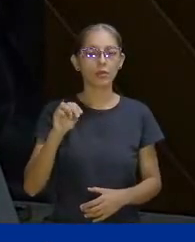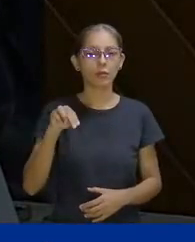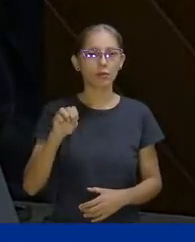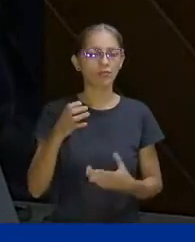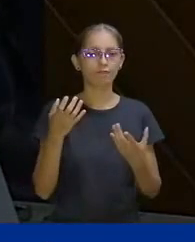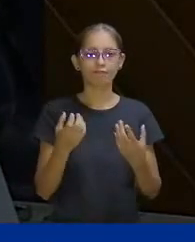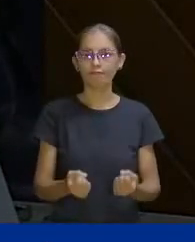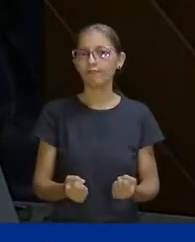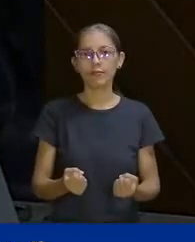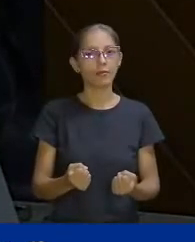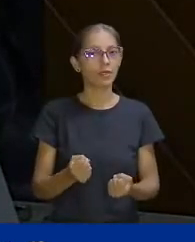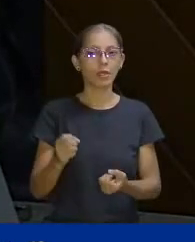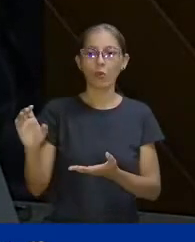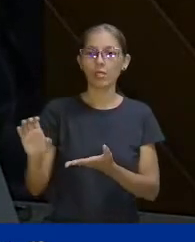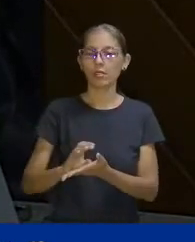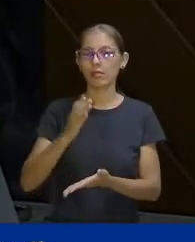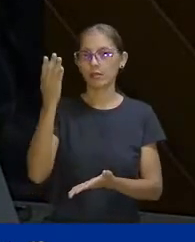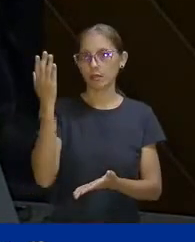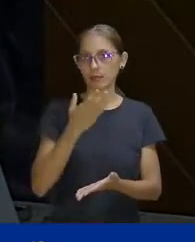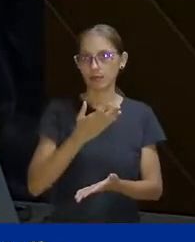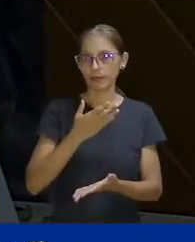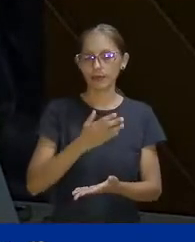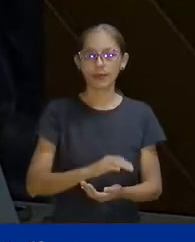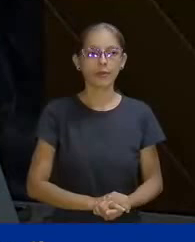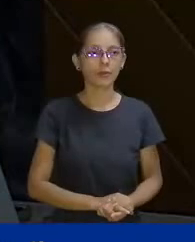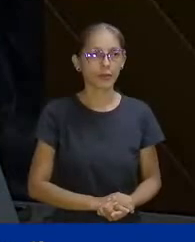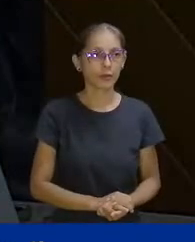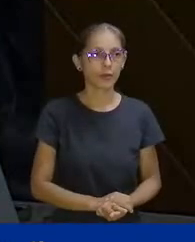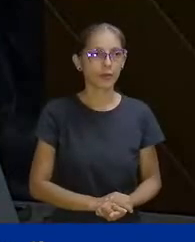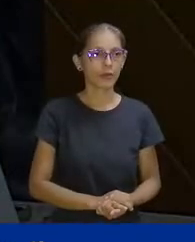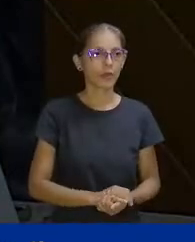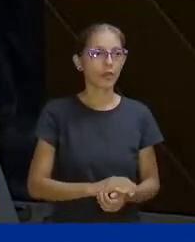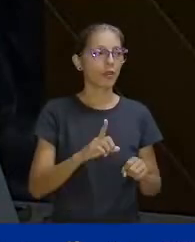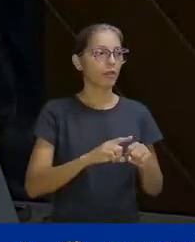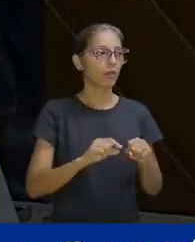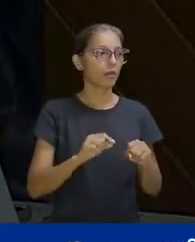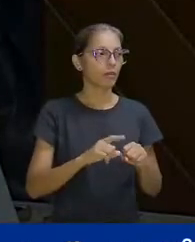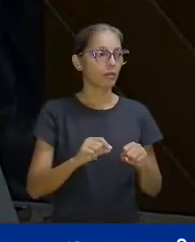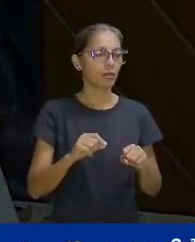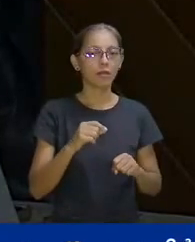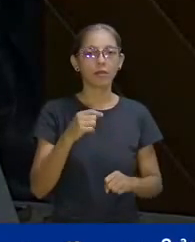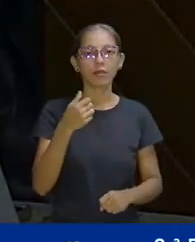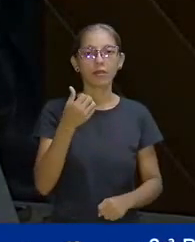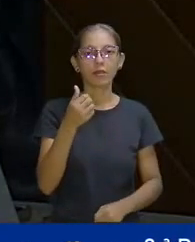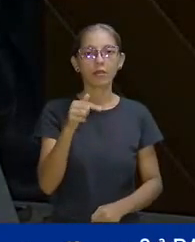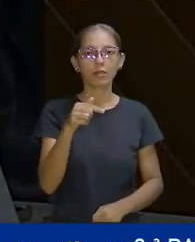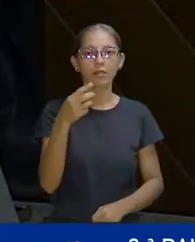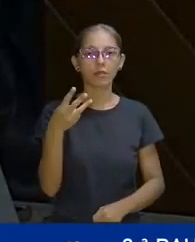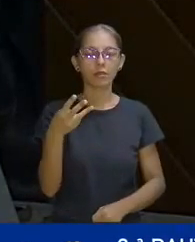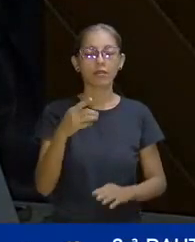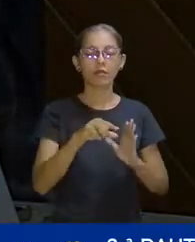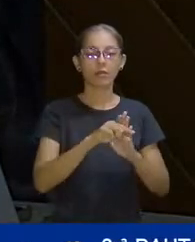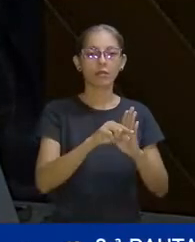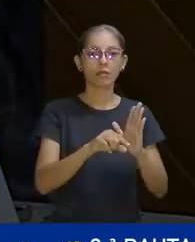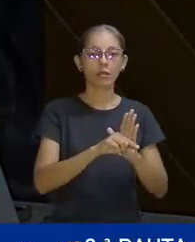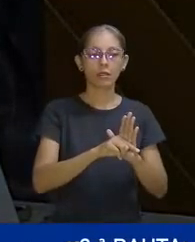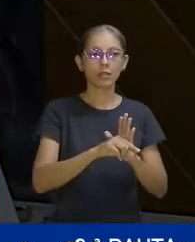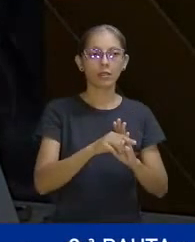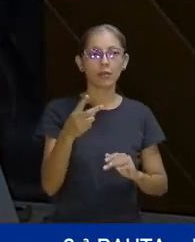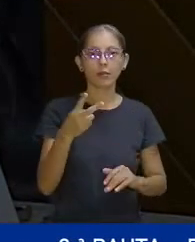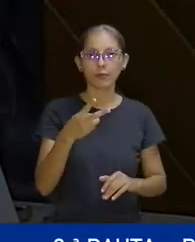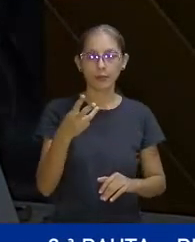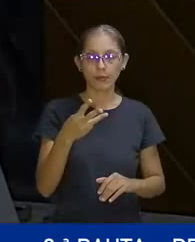de 2022, nos termos do inciso 3º do artigo 74 da Resolução 2367